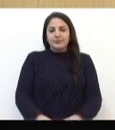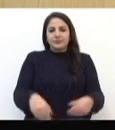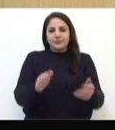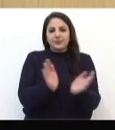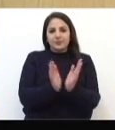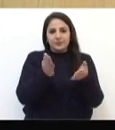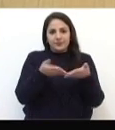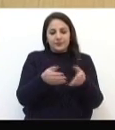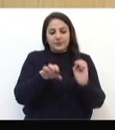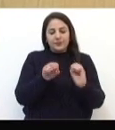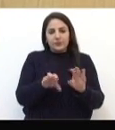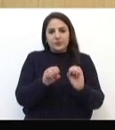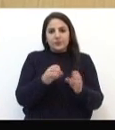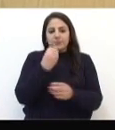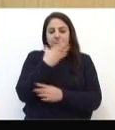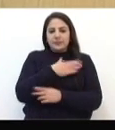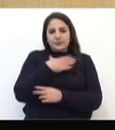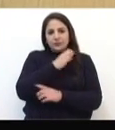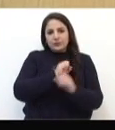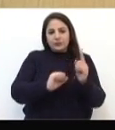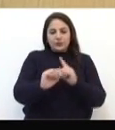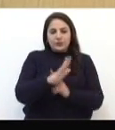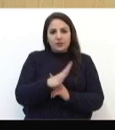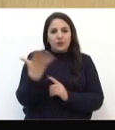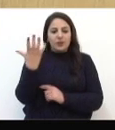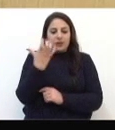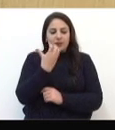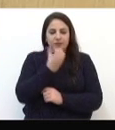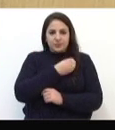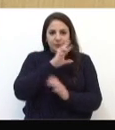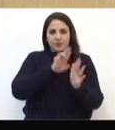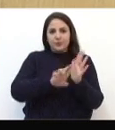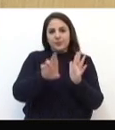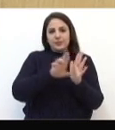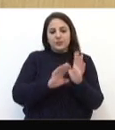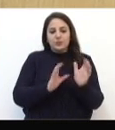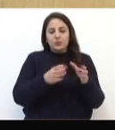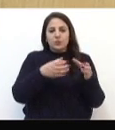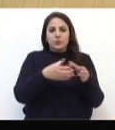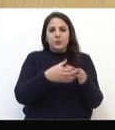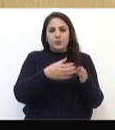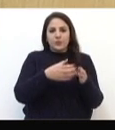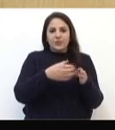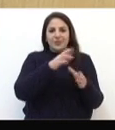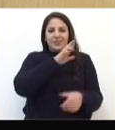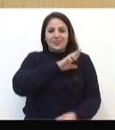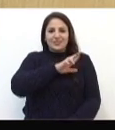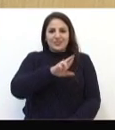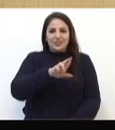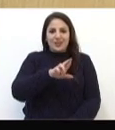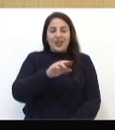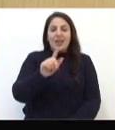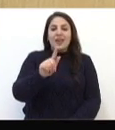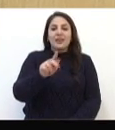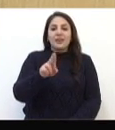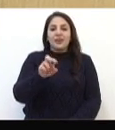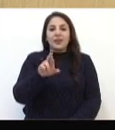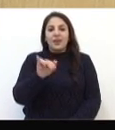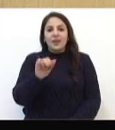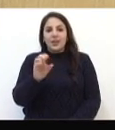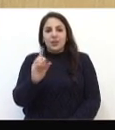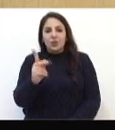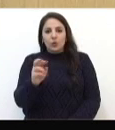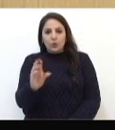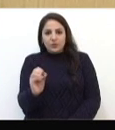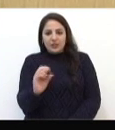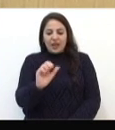A Comissão de Educação e Bem-Estar Social recebeu representantes do grupo religioso Guerreiros do Axé.